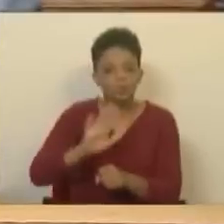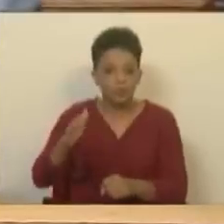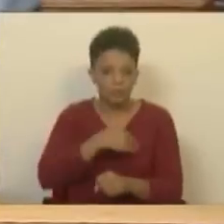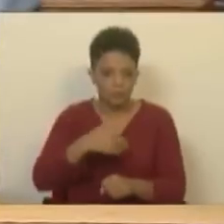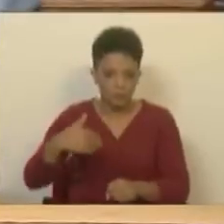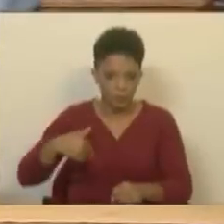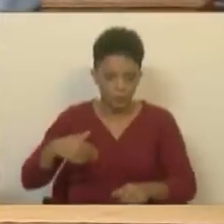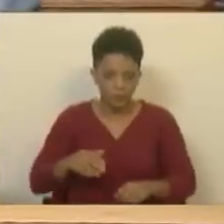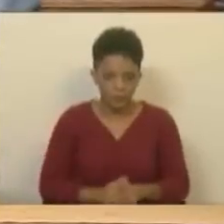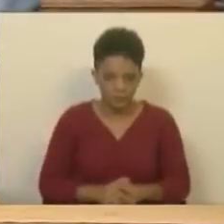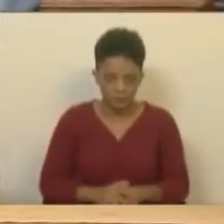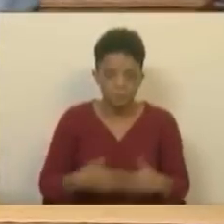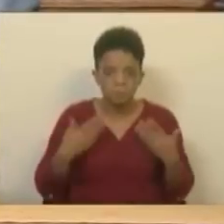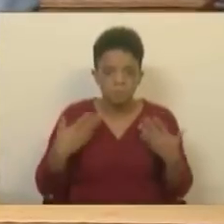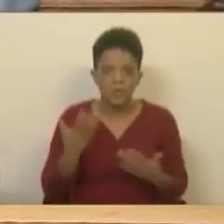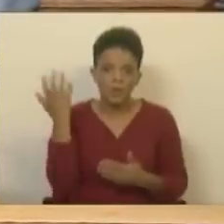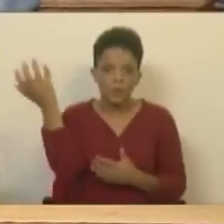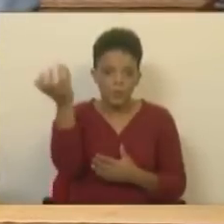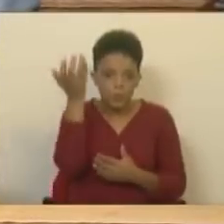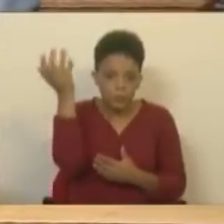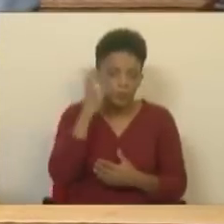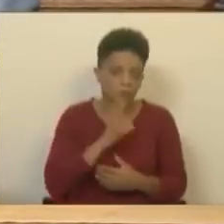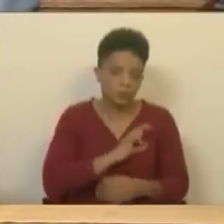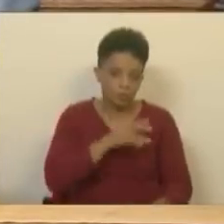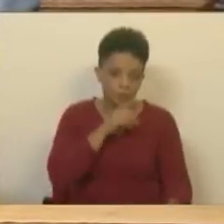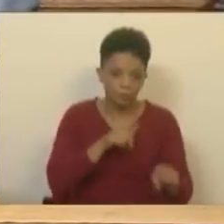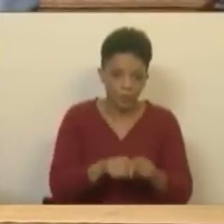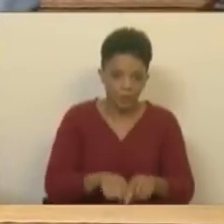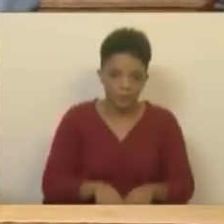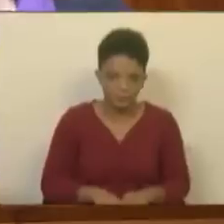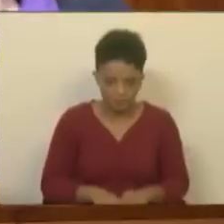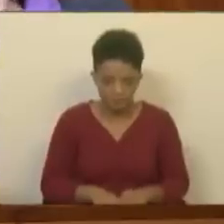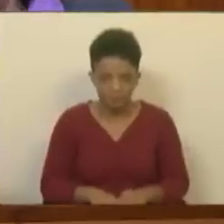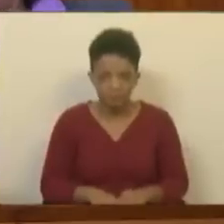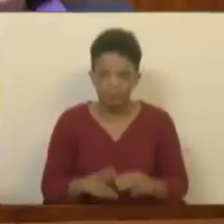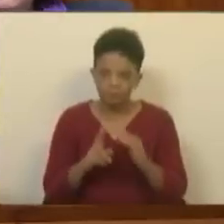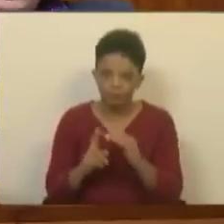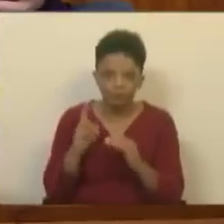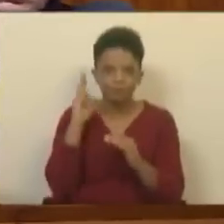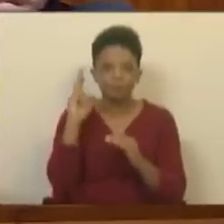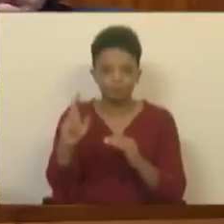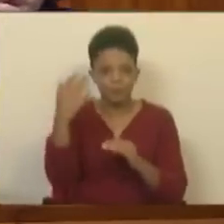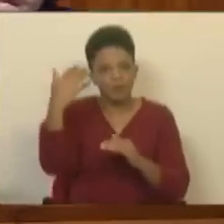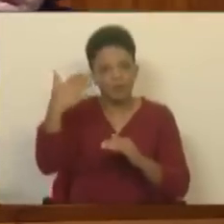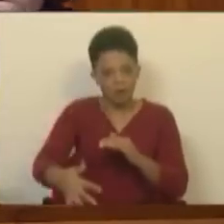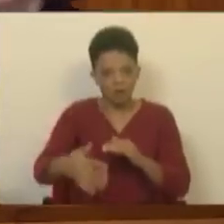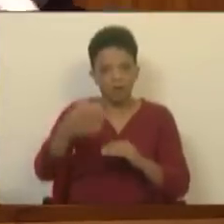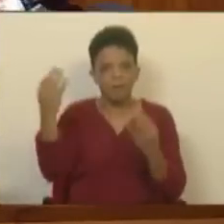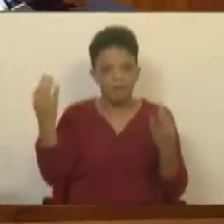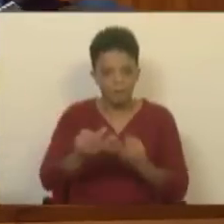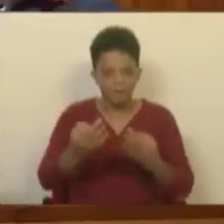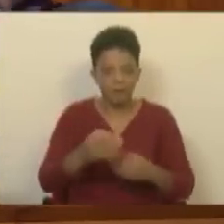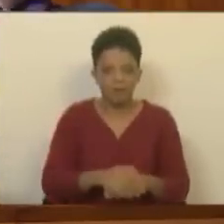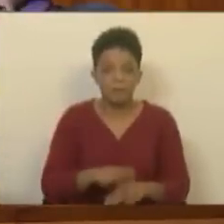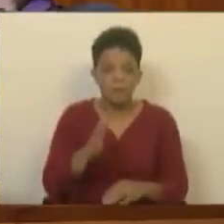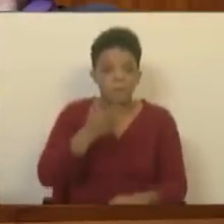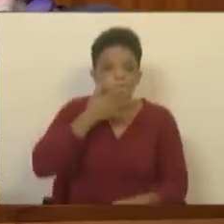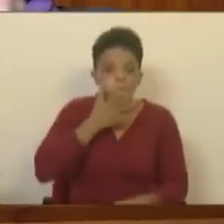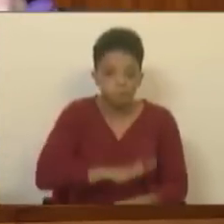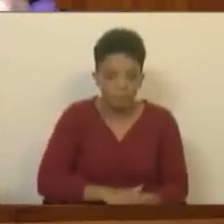saúde agora na cultura senhora deputada portanto houve um aumento significativo de educação felizmente